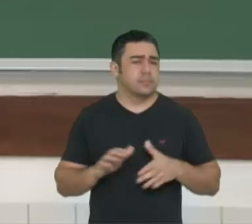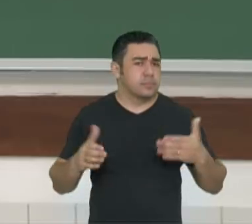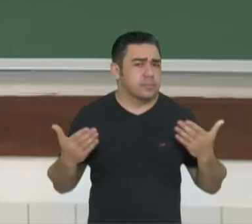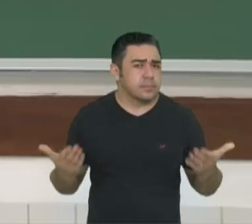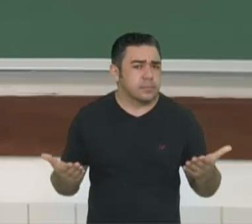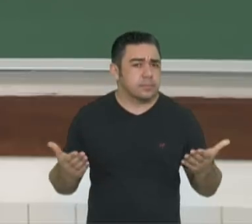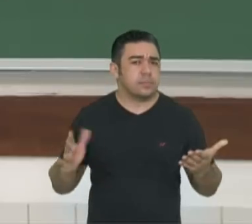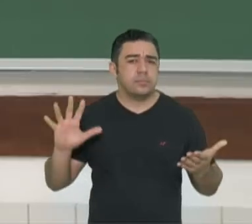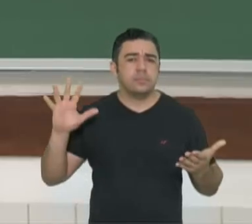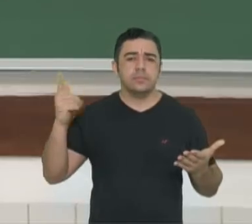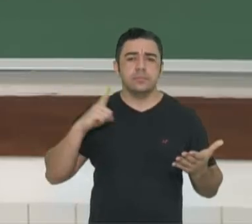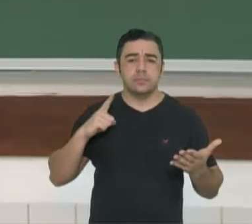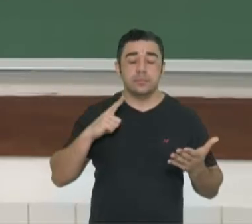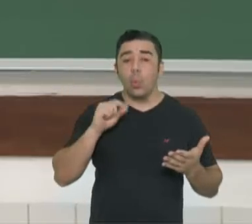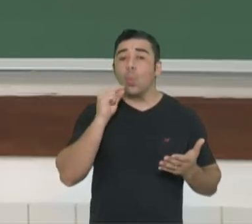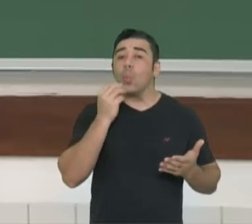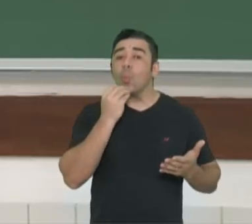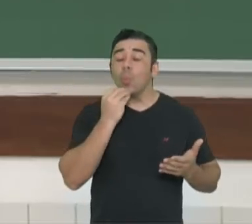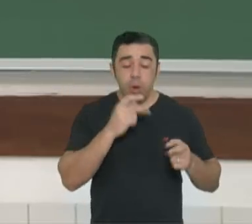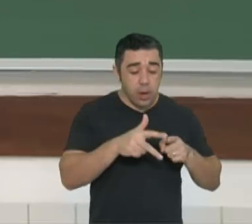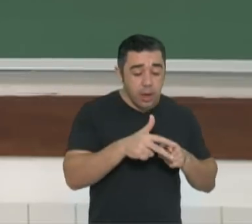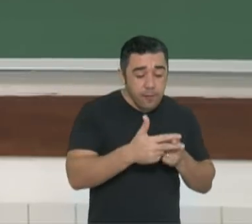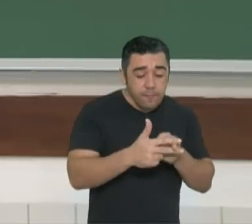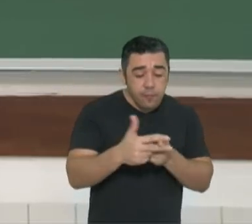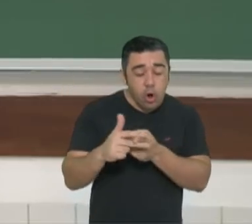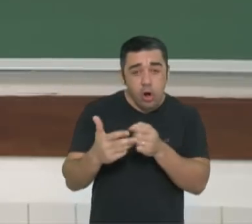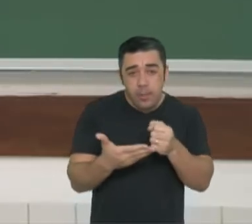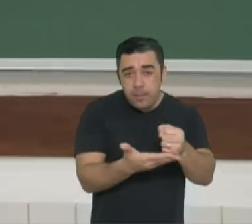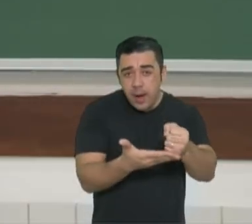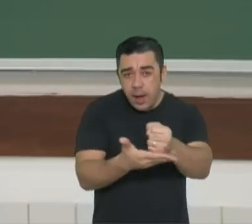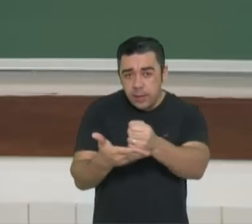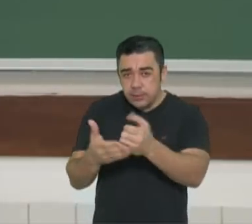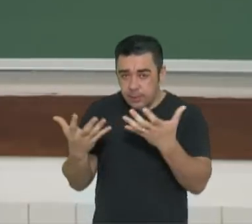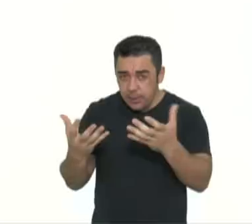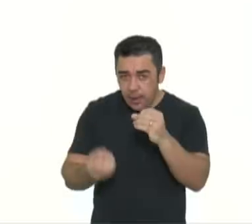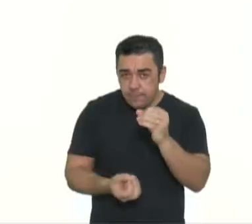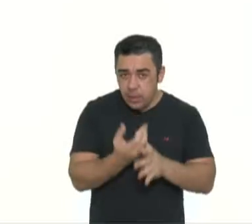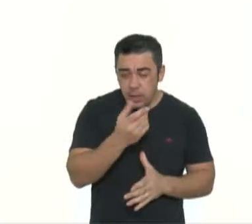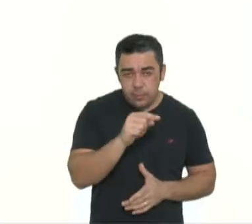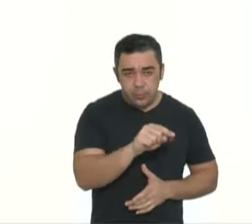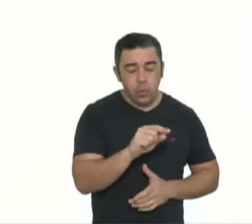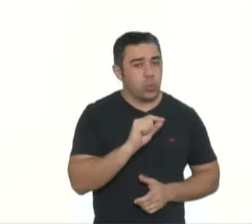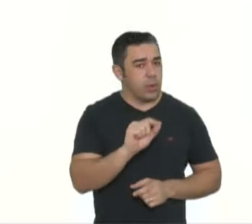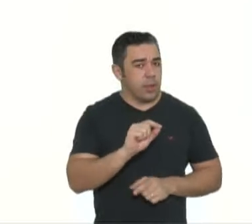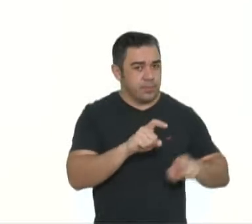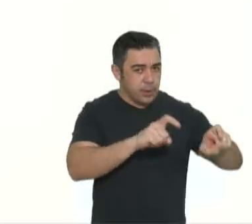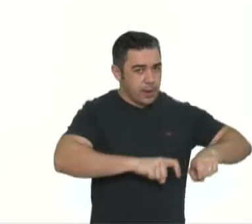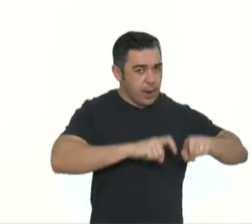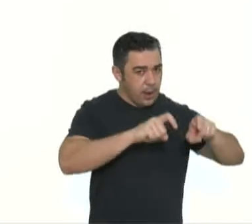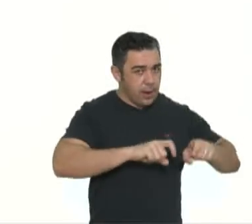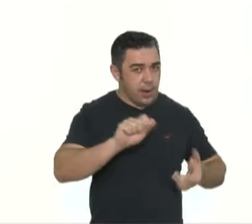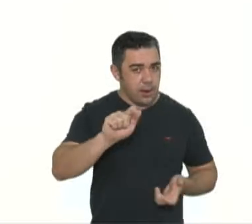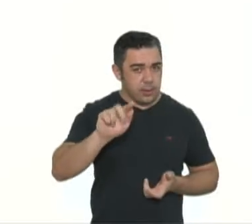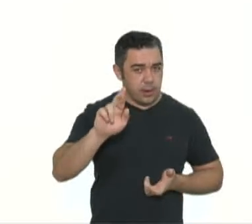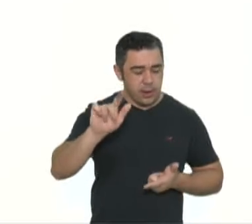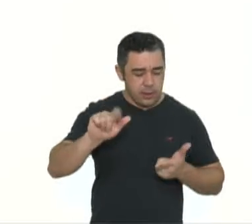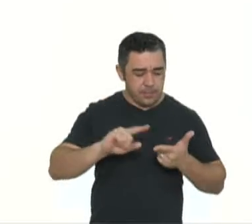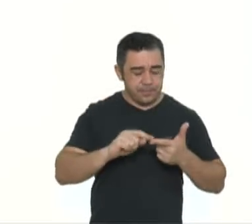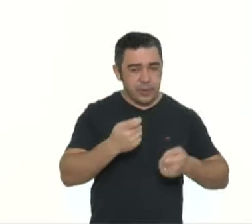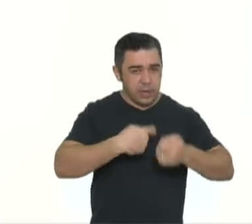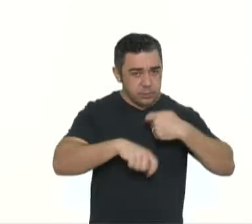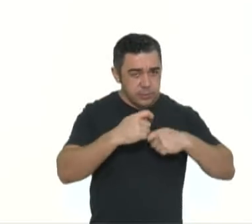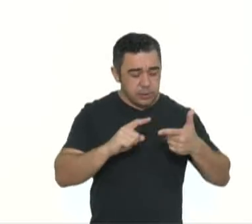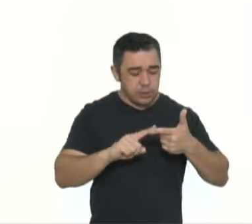quais eram as reformas de base que o Jango queria implantar? A reforma agrária, reforma administrativa,